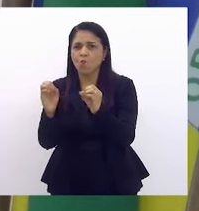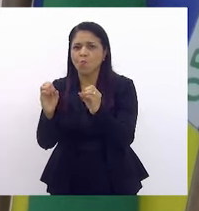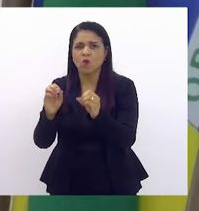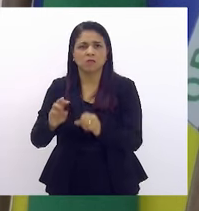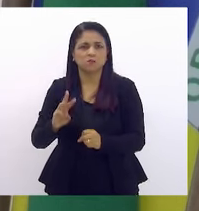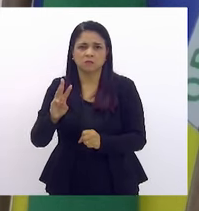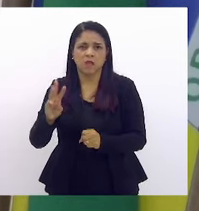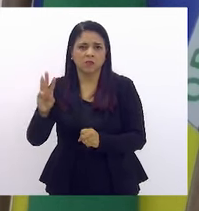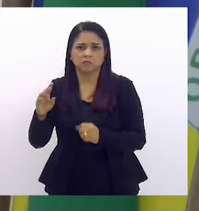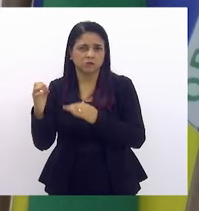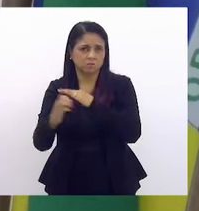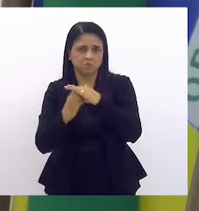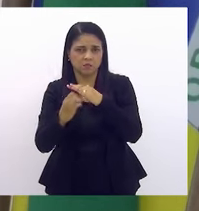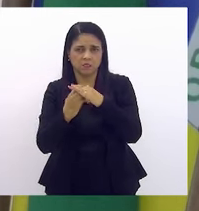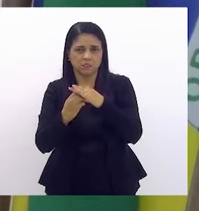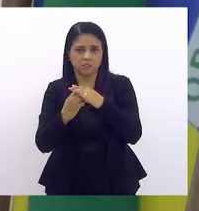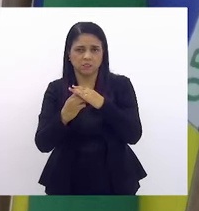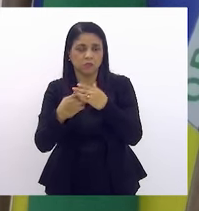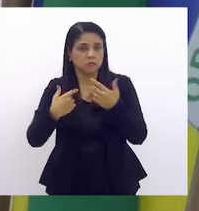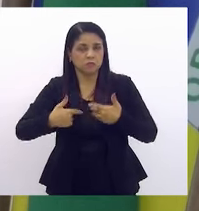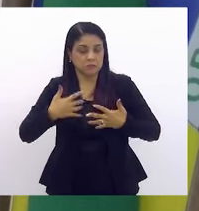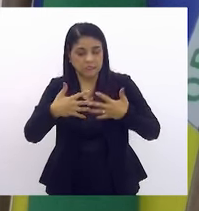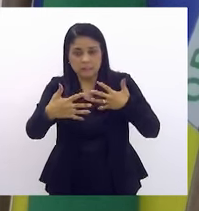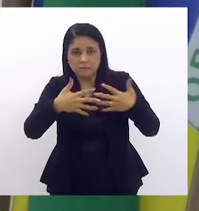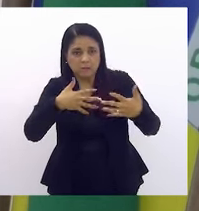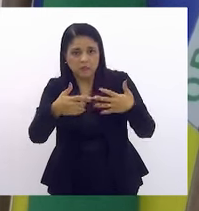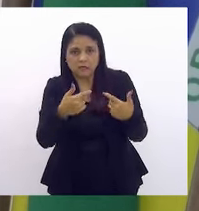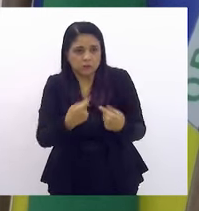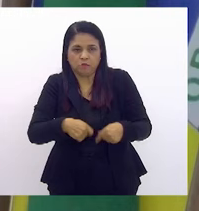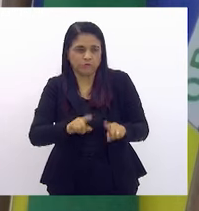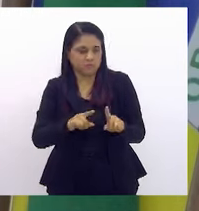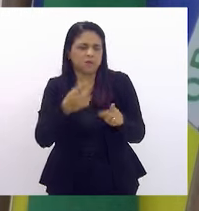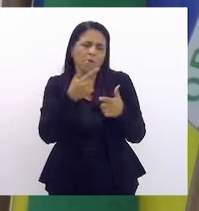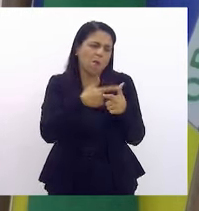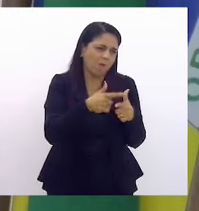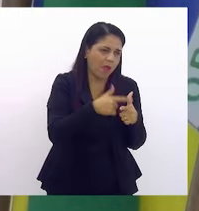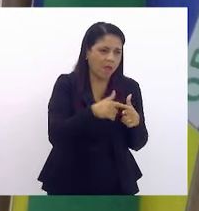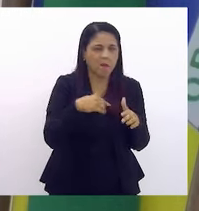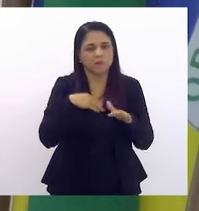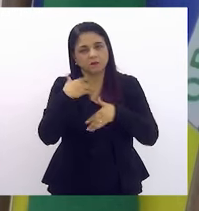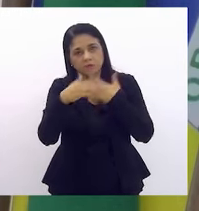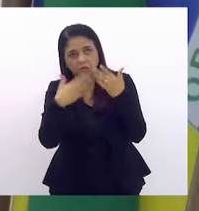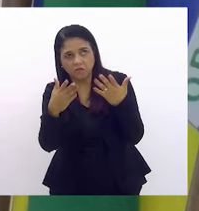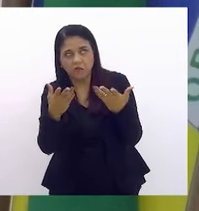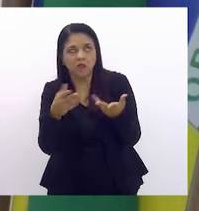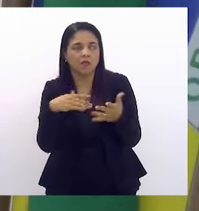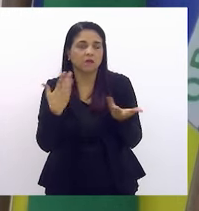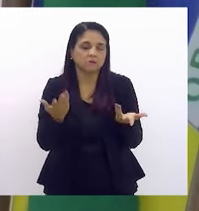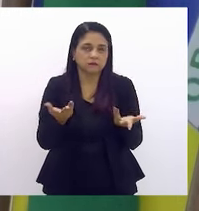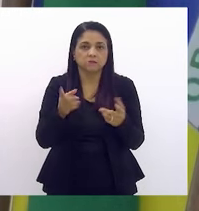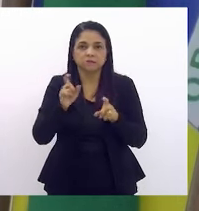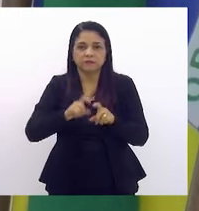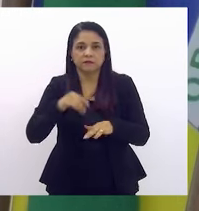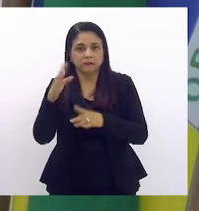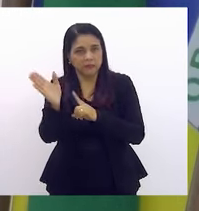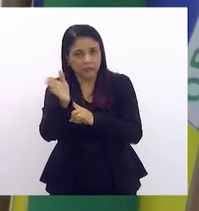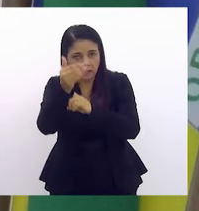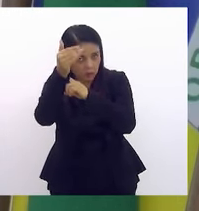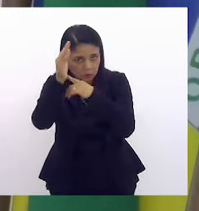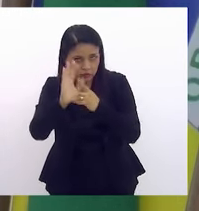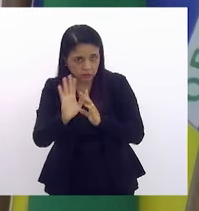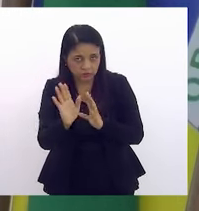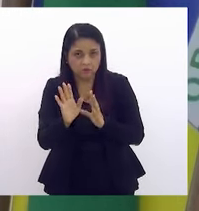precisa ser o site da transparência, que nós sabemos que tem um problema aí para desenvolver, para terminar de desenvolver, etc. Tá? Então,